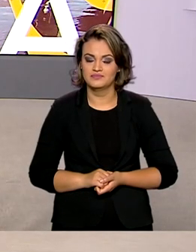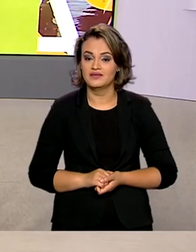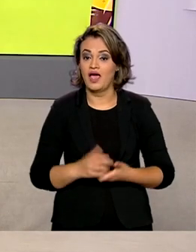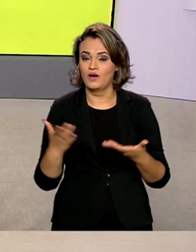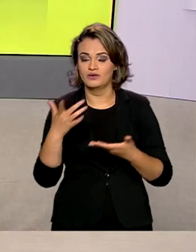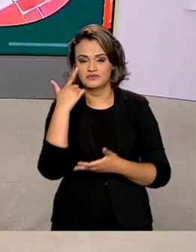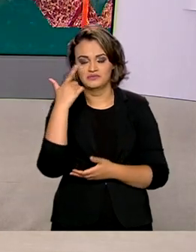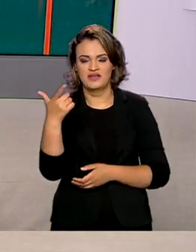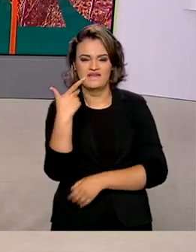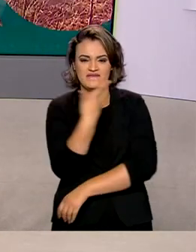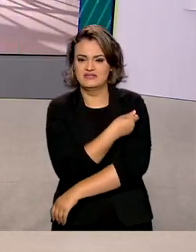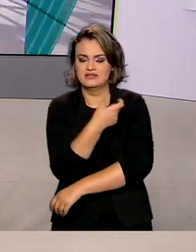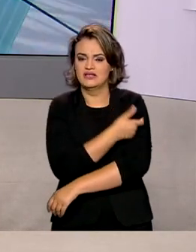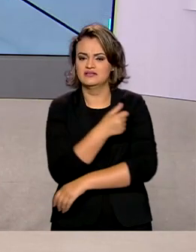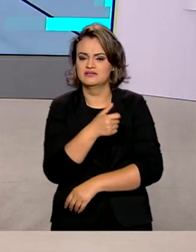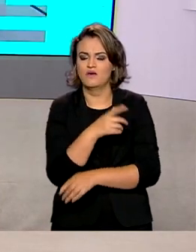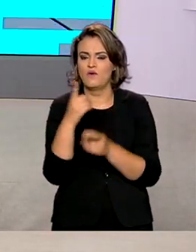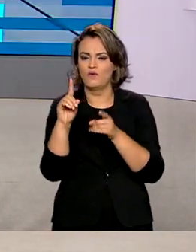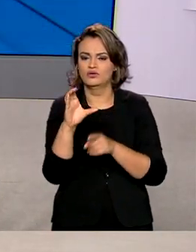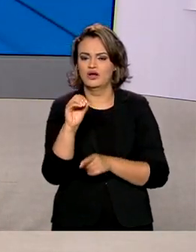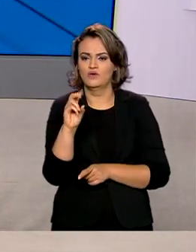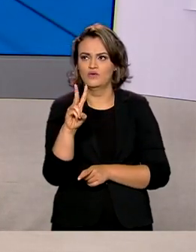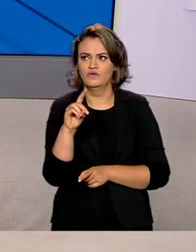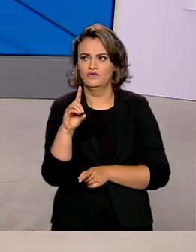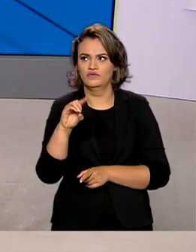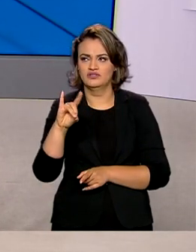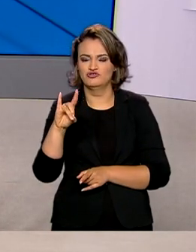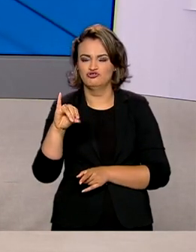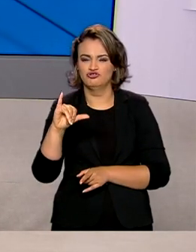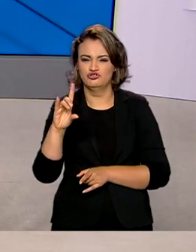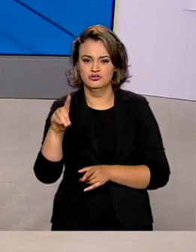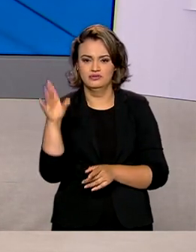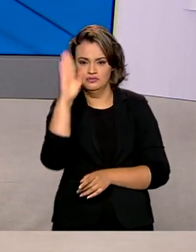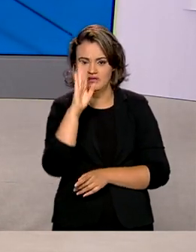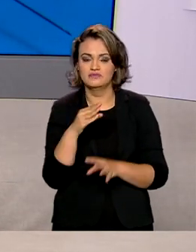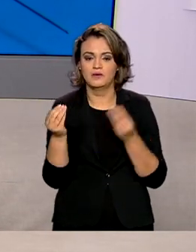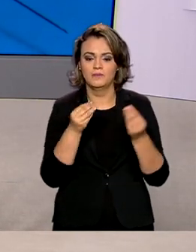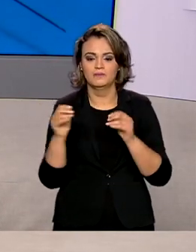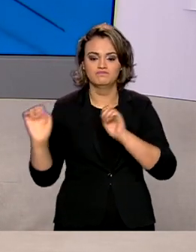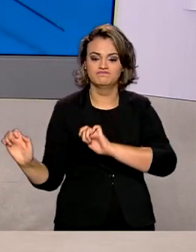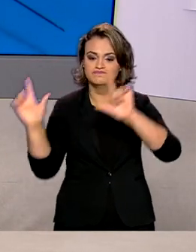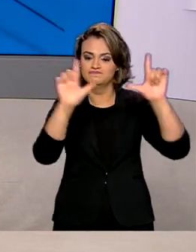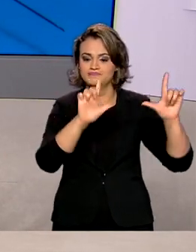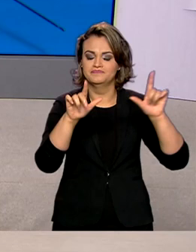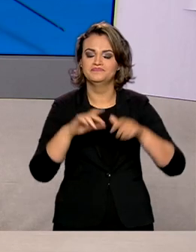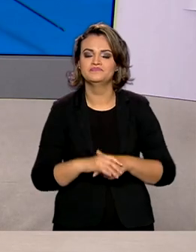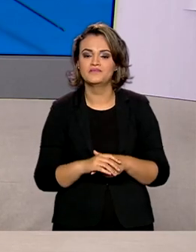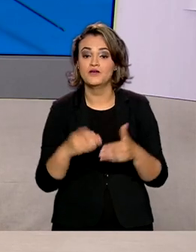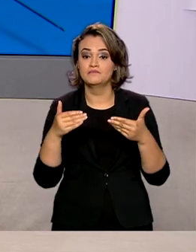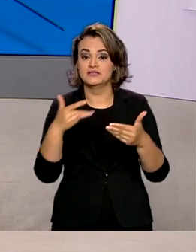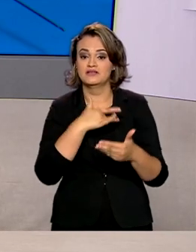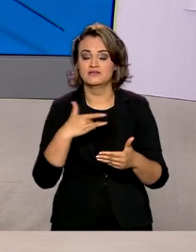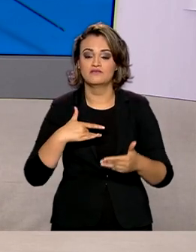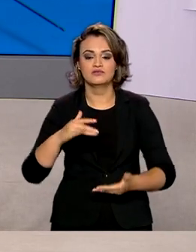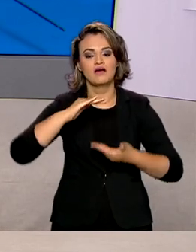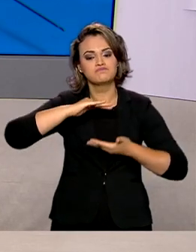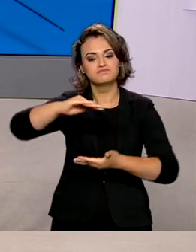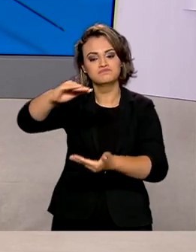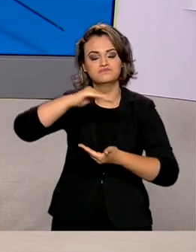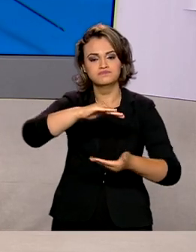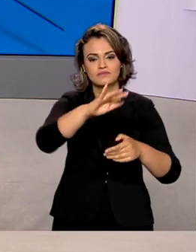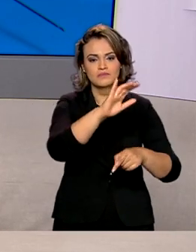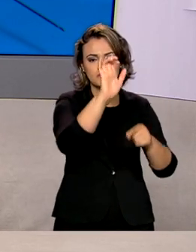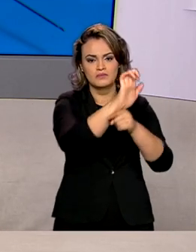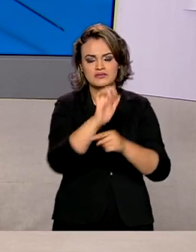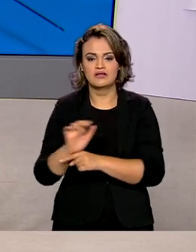Agora nós vamos ver como está a vacinação contra a Covid-19 no país. Os números estão aqui no nosso telão. O Ministério da Saúde já distribuiu para todo